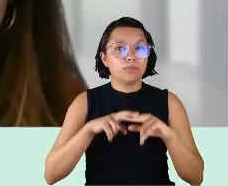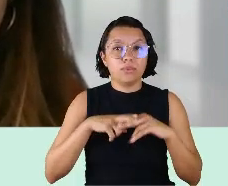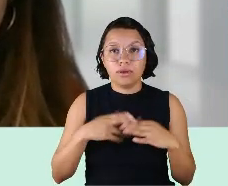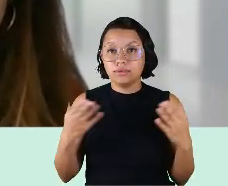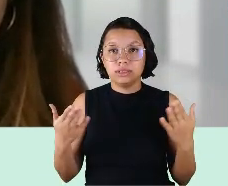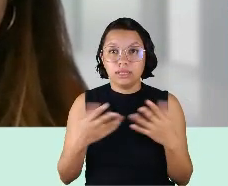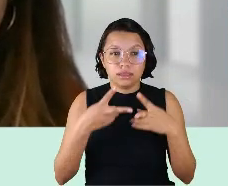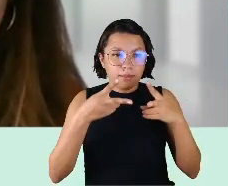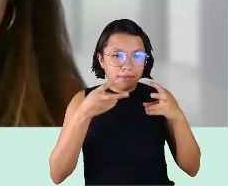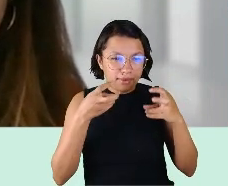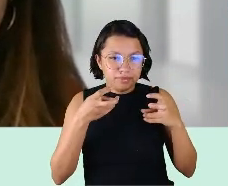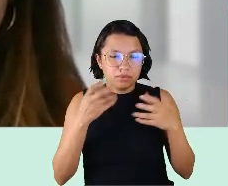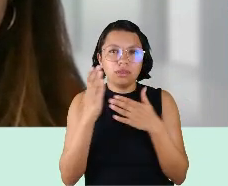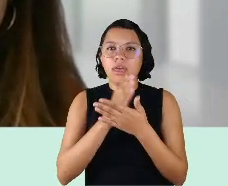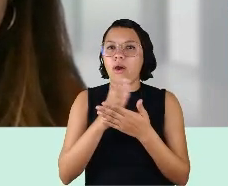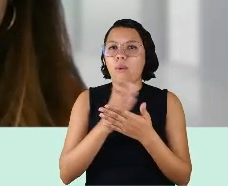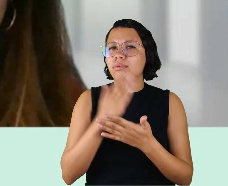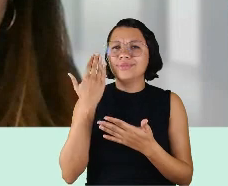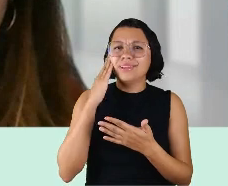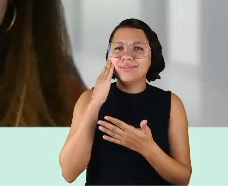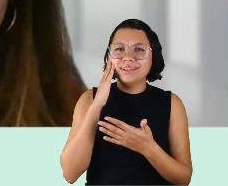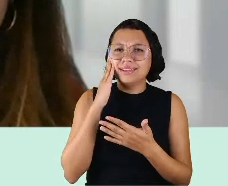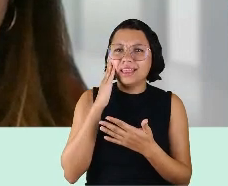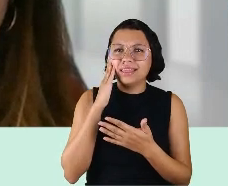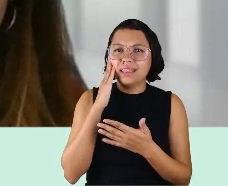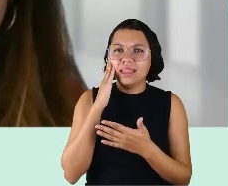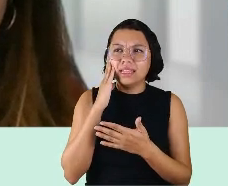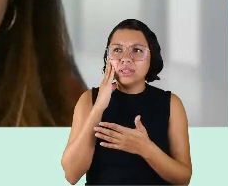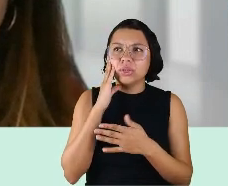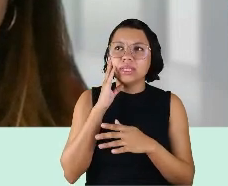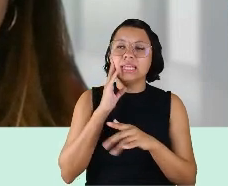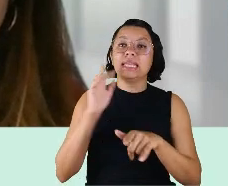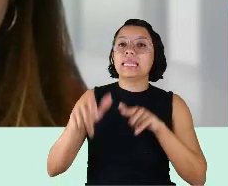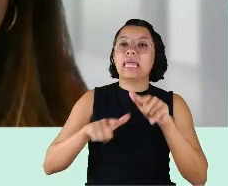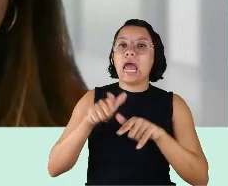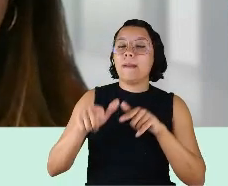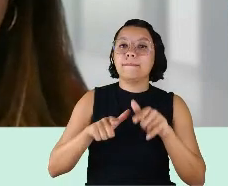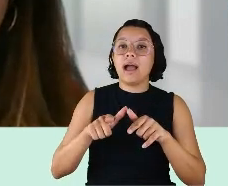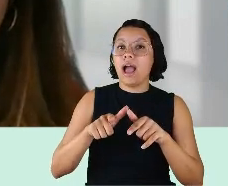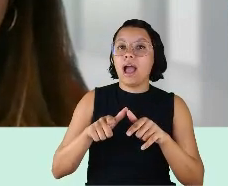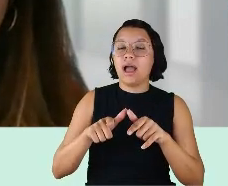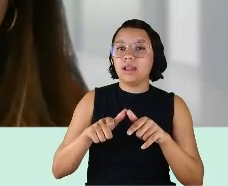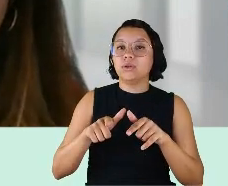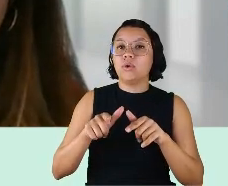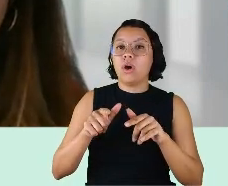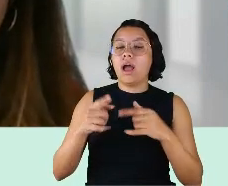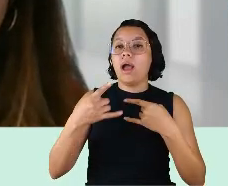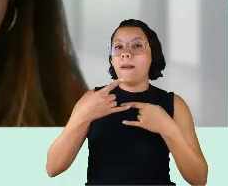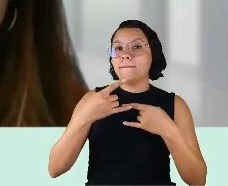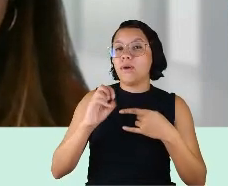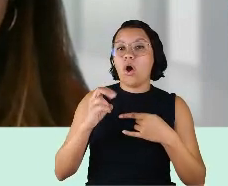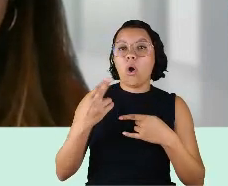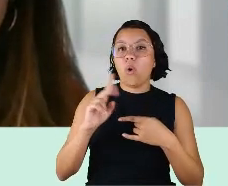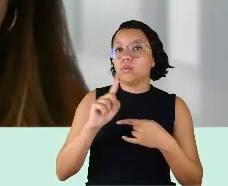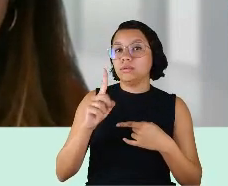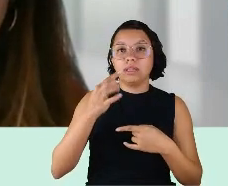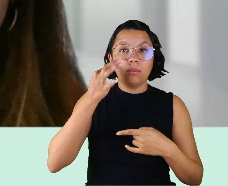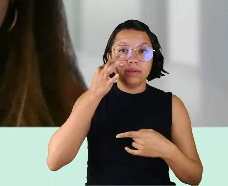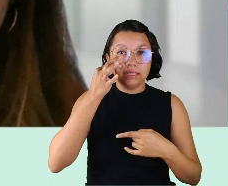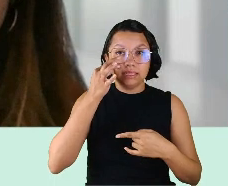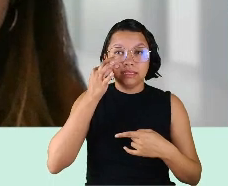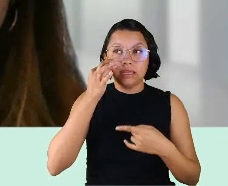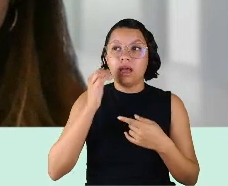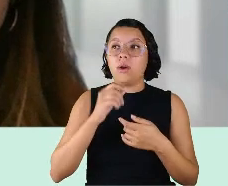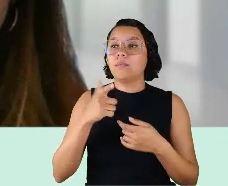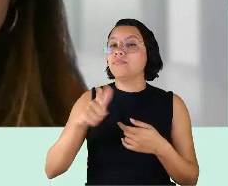causa dessa constatação de que alguns não estão entendendo que regime de teletrabalho ou de trabalho não